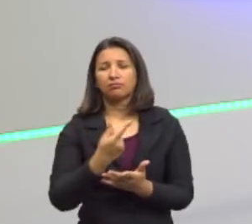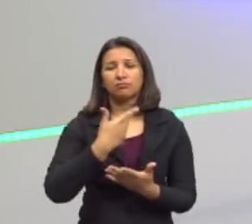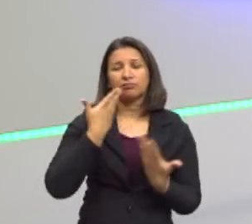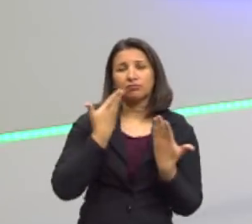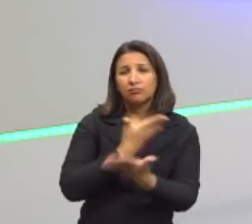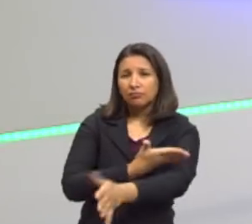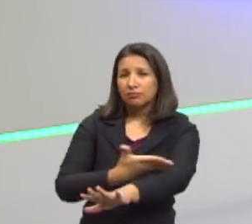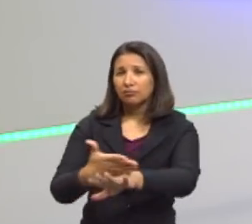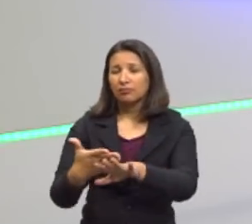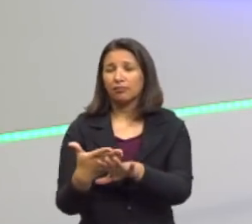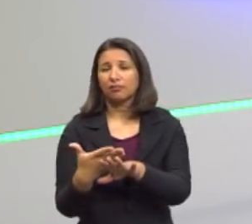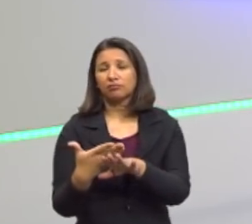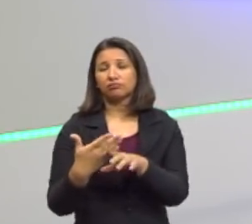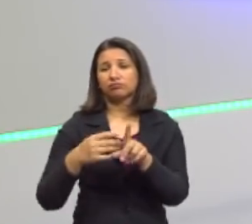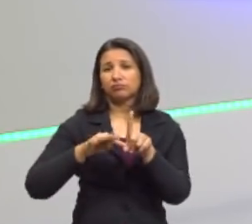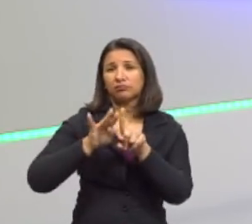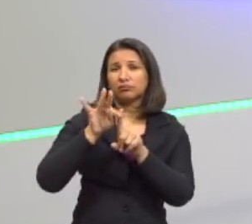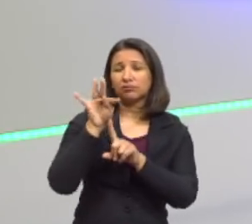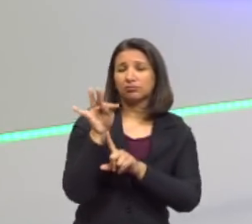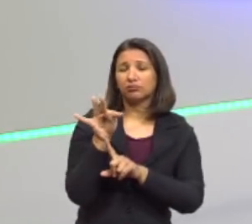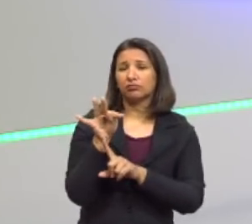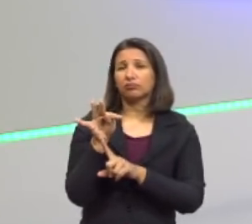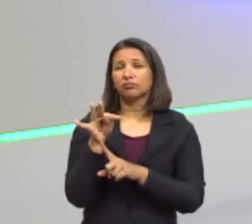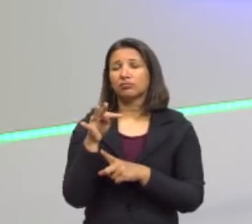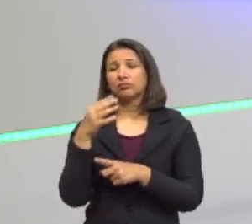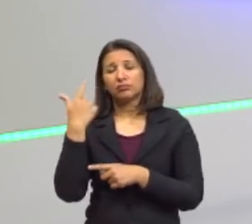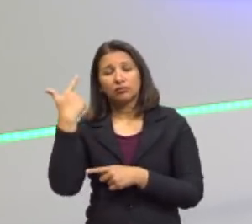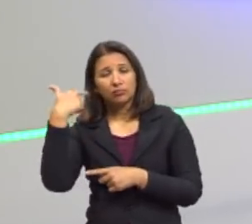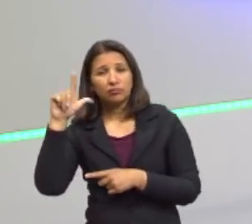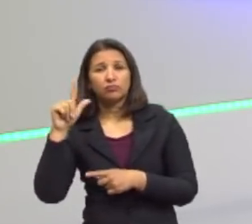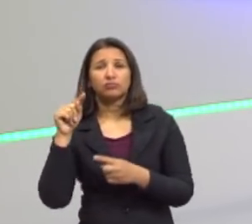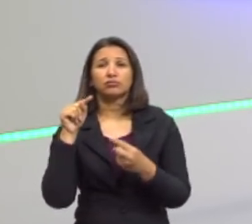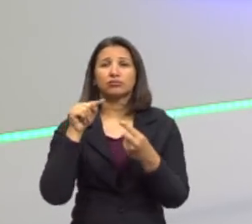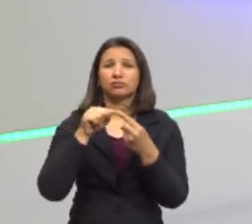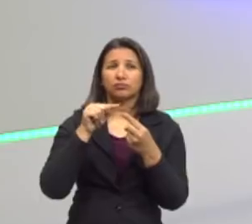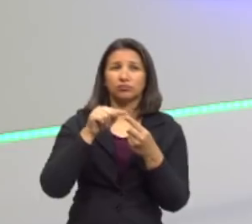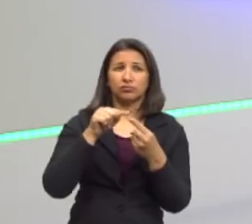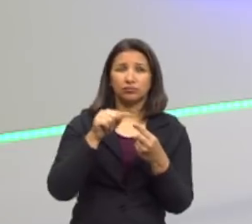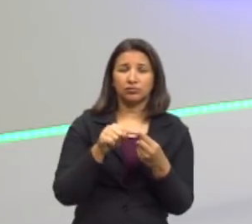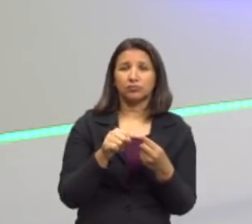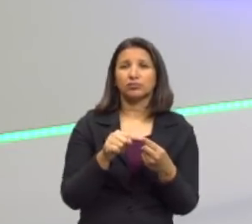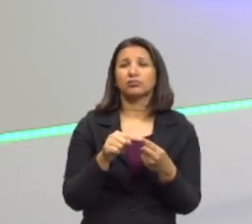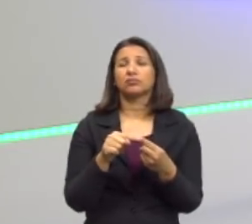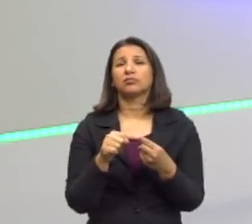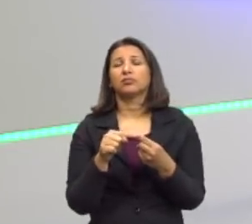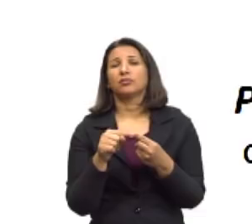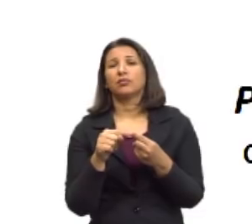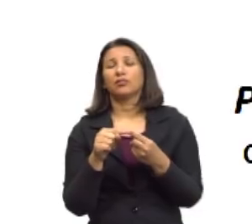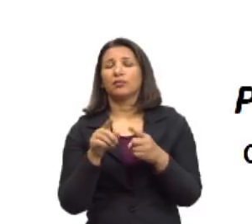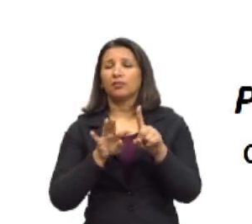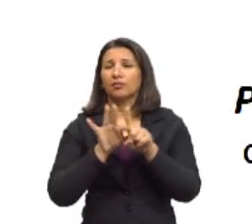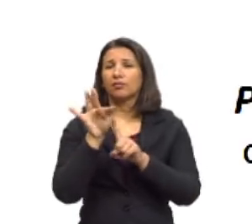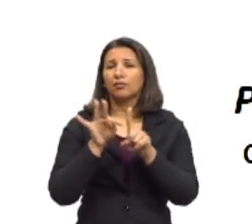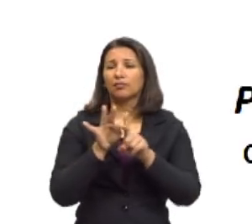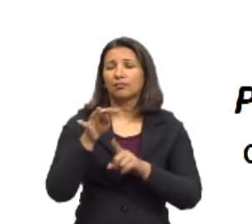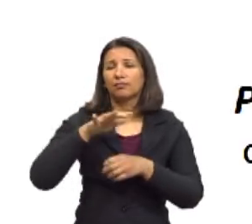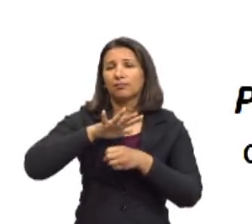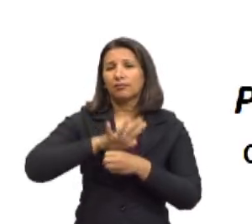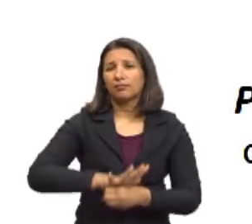acostumado, né, com temperatura da CNTPs, né, condições naturais, né, de temperatura e